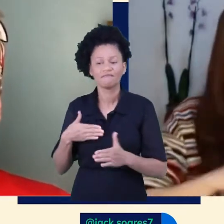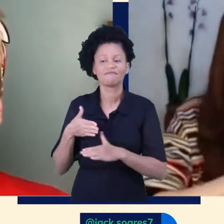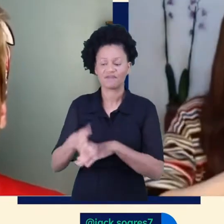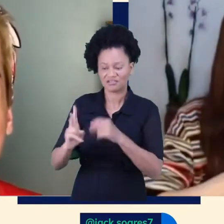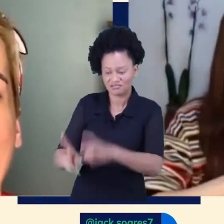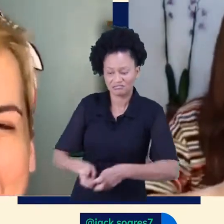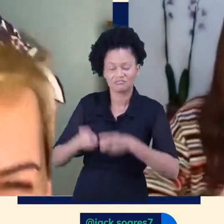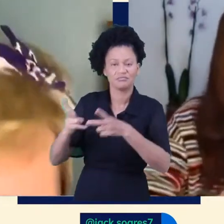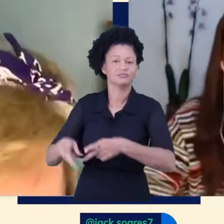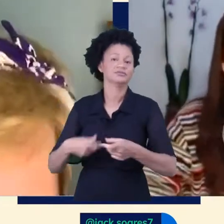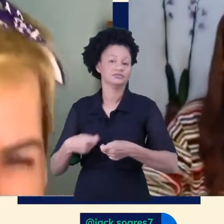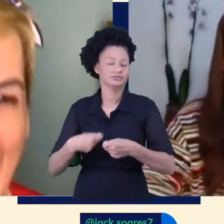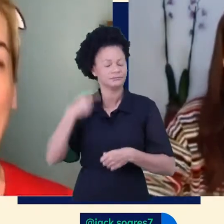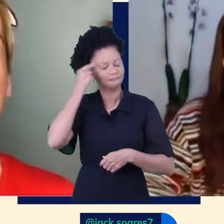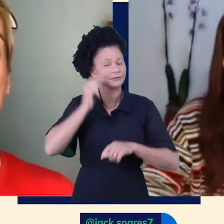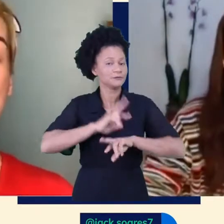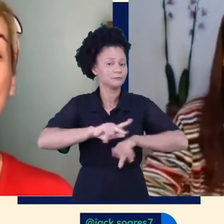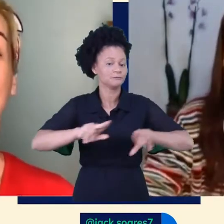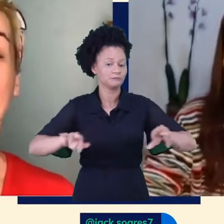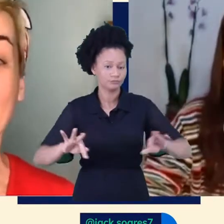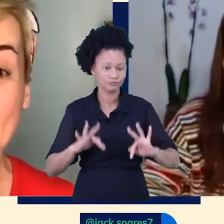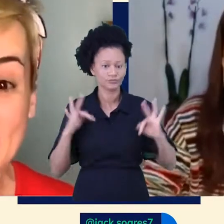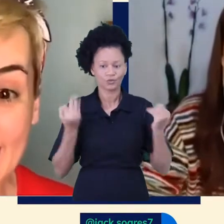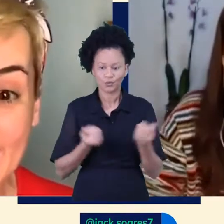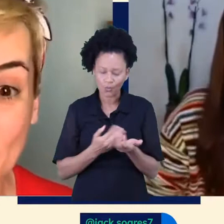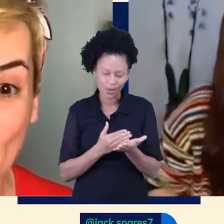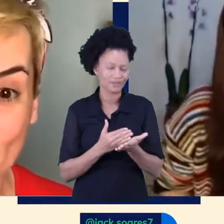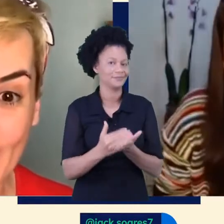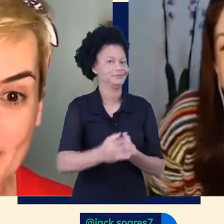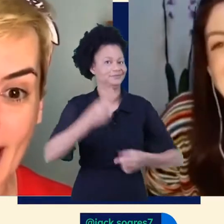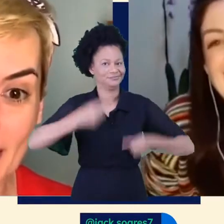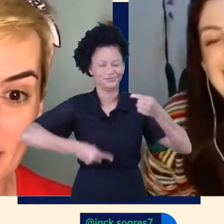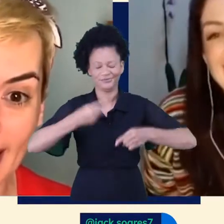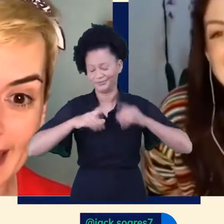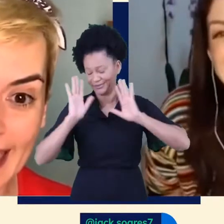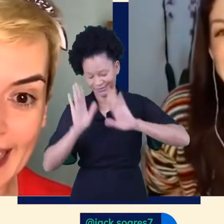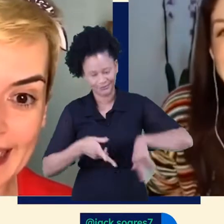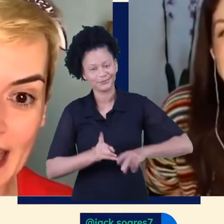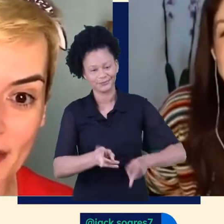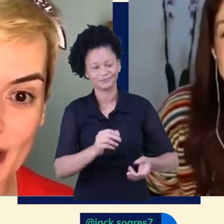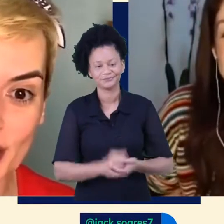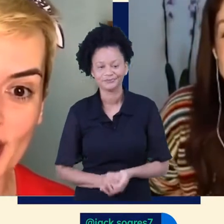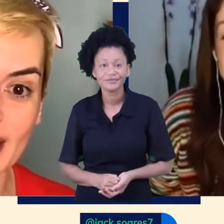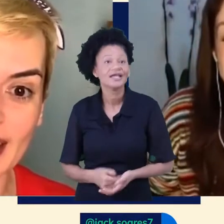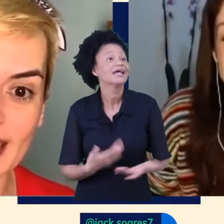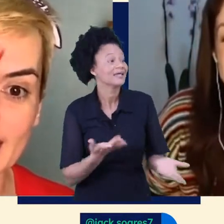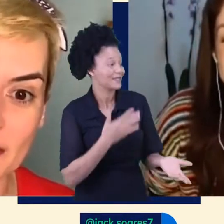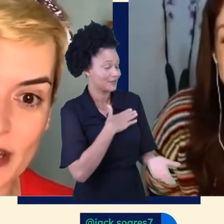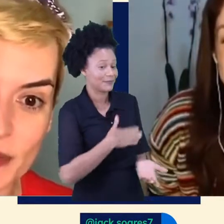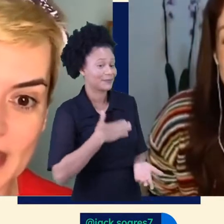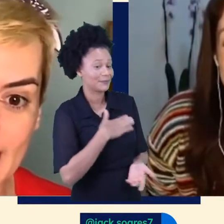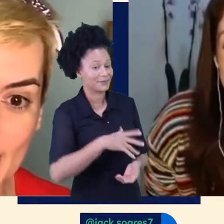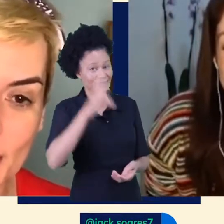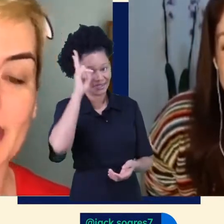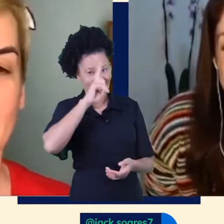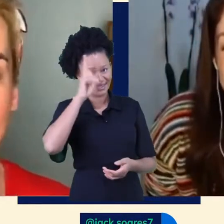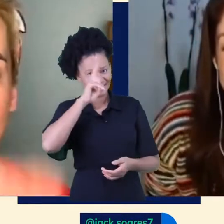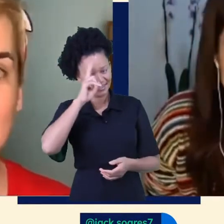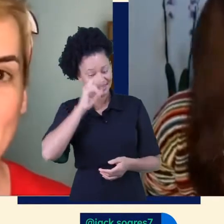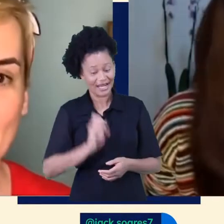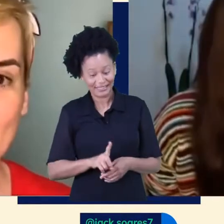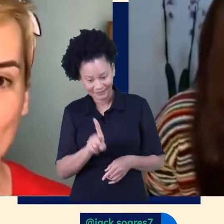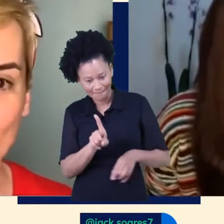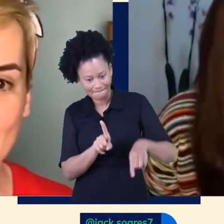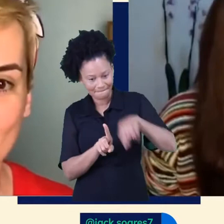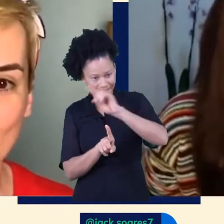entrando em política aqui, mas vamos lá. Bom, quem tá gostando, ó, vou lembrar, clica na flechinha aqui, nesse aviãozinho,